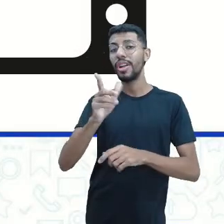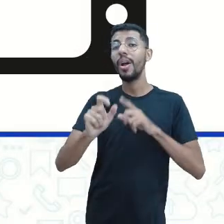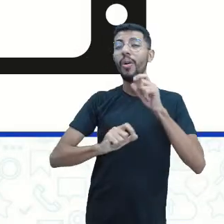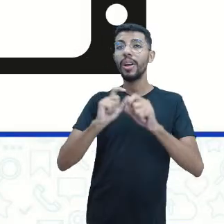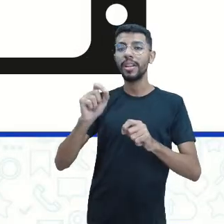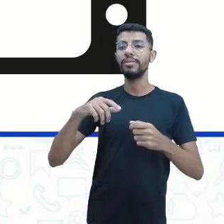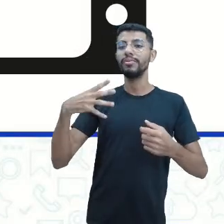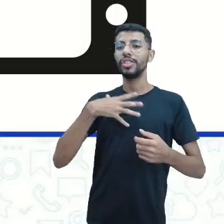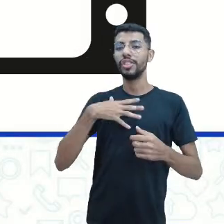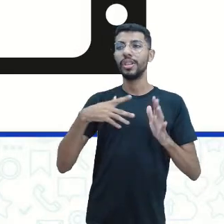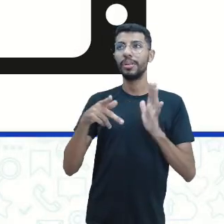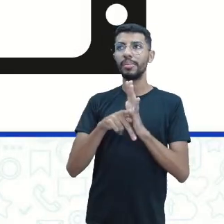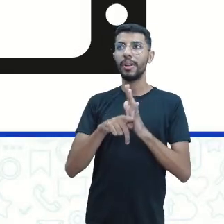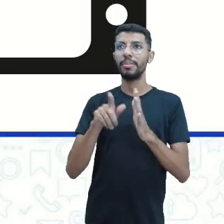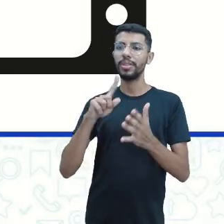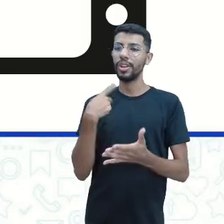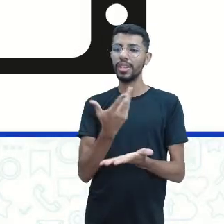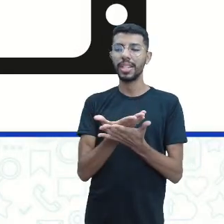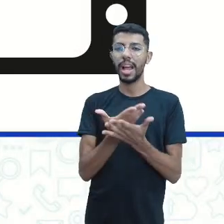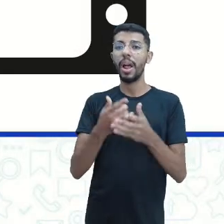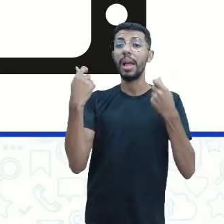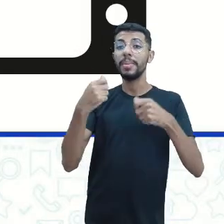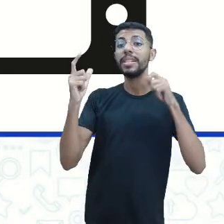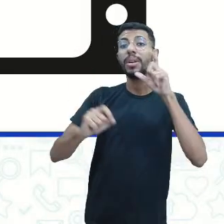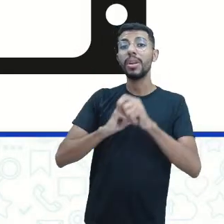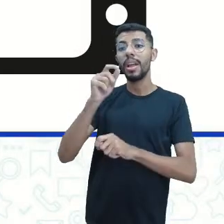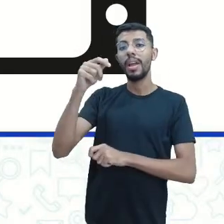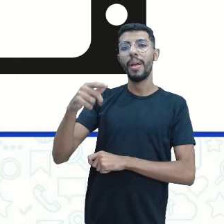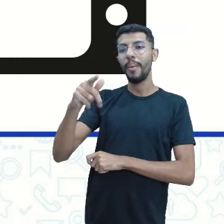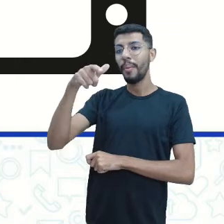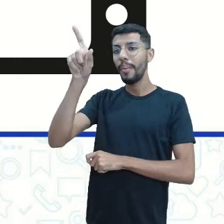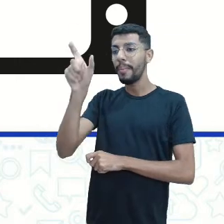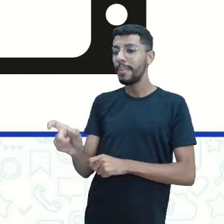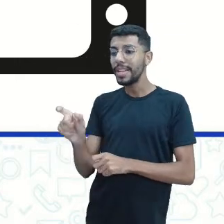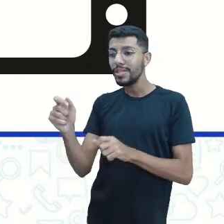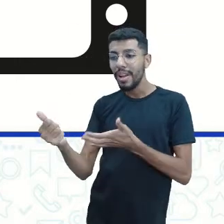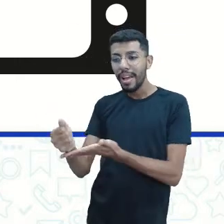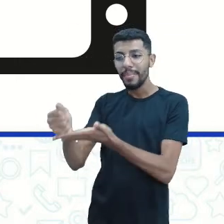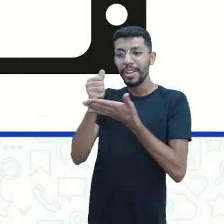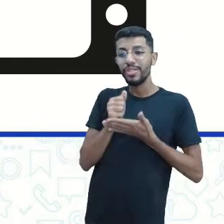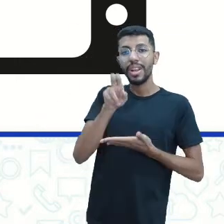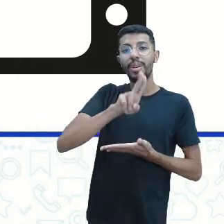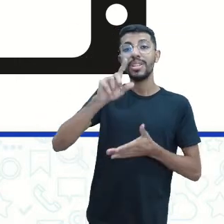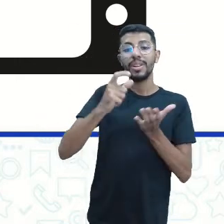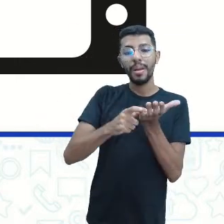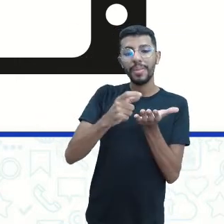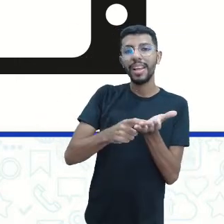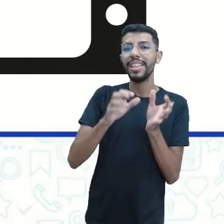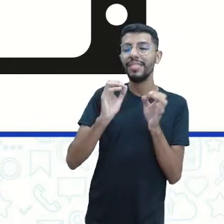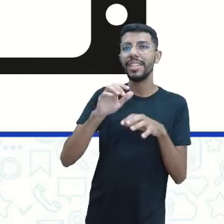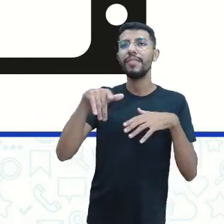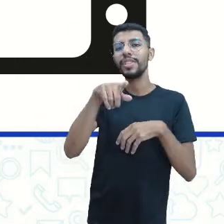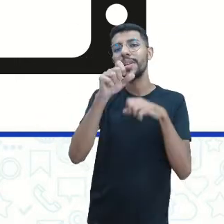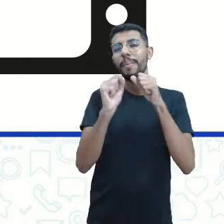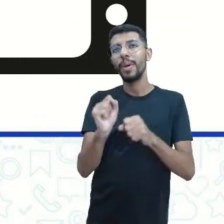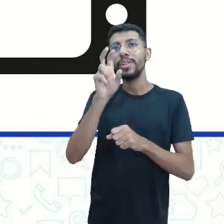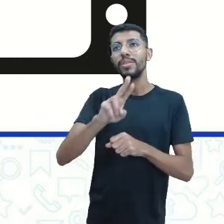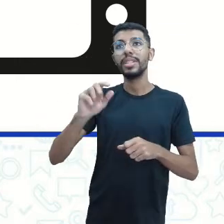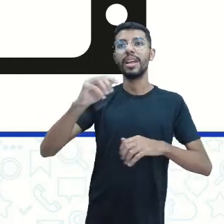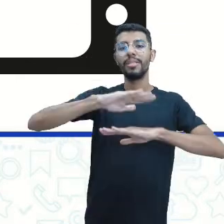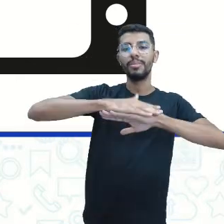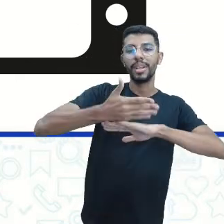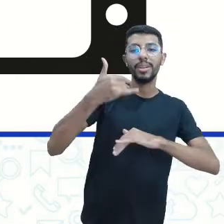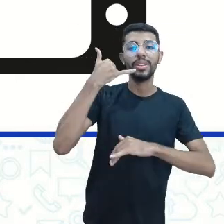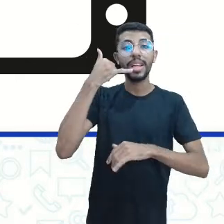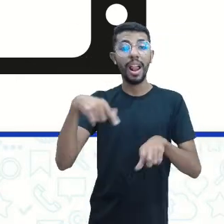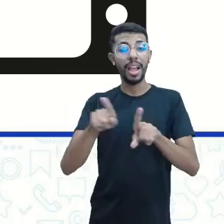precisa que tenha alguém aqui me ajudando, utilizando aí o aplicativo. Você pode aí utilizar a TV, o celular, o computador para dar uma olhadinha